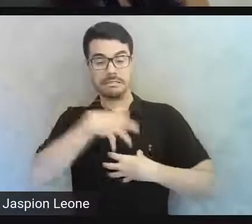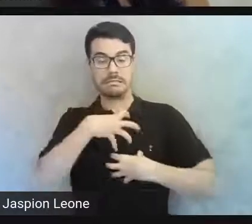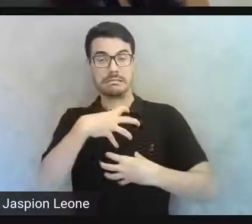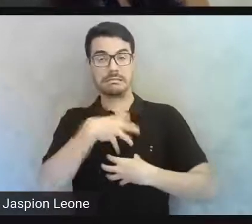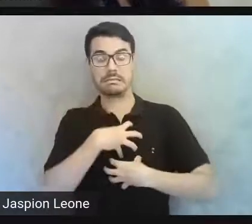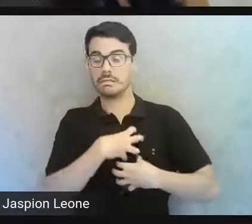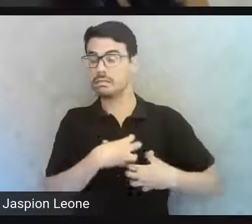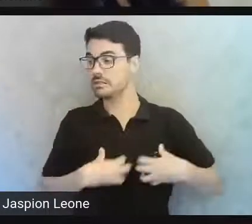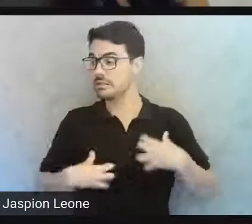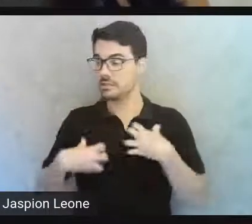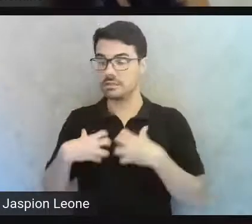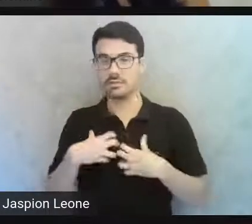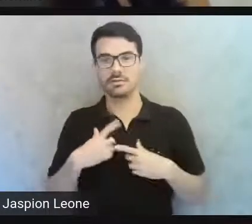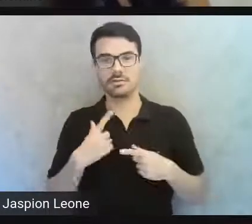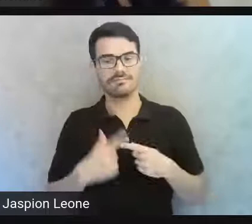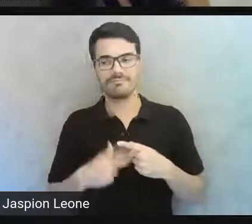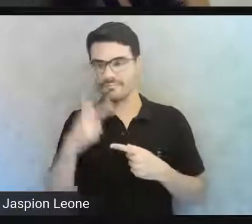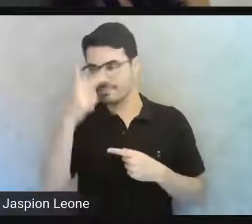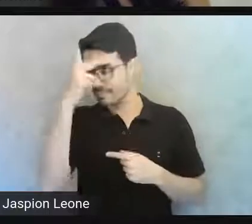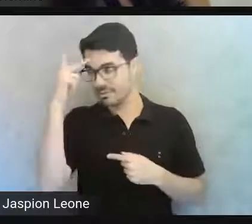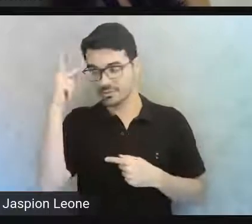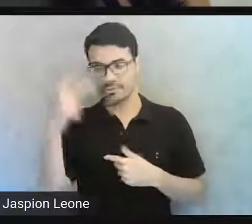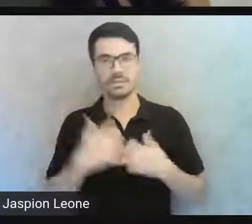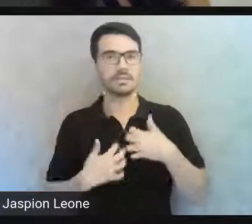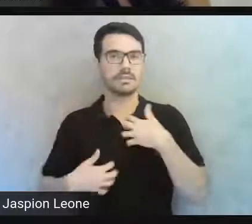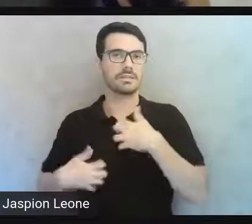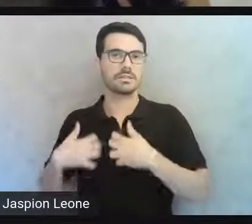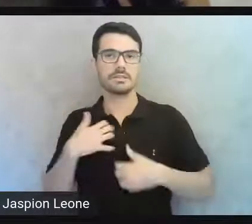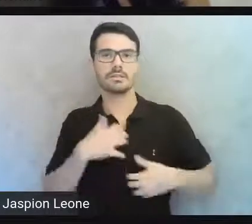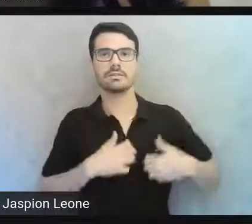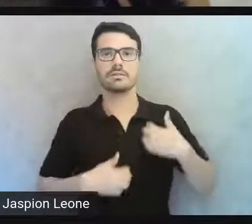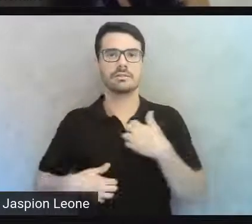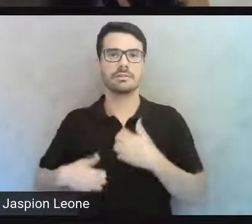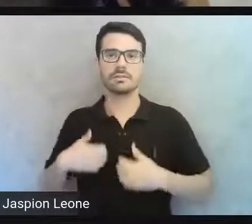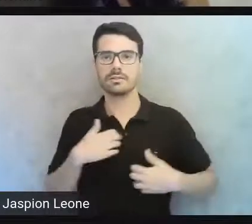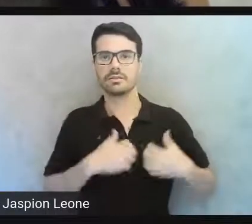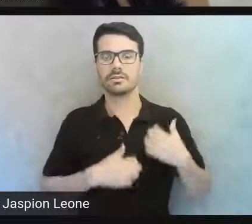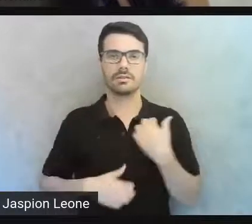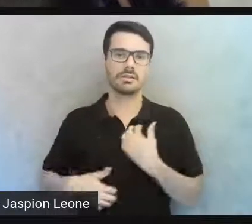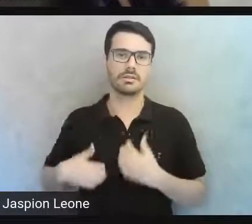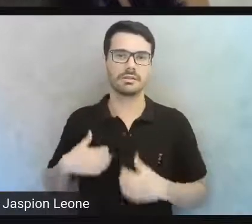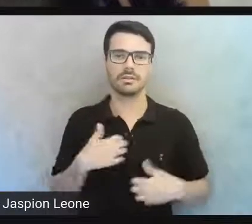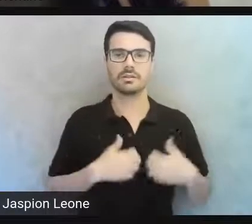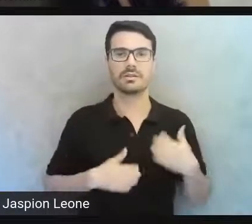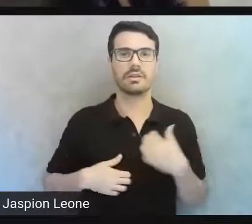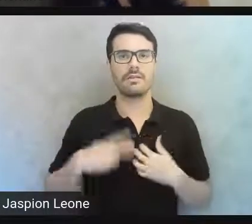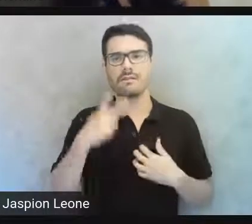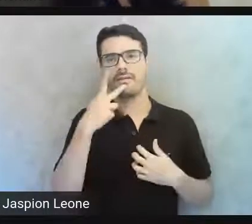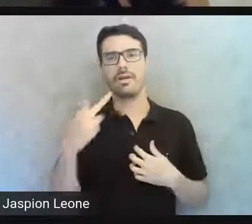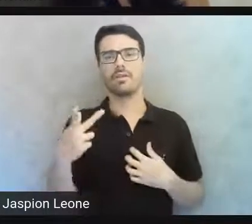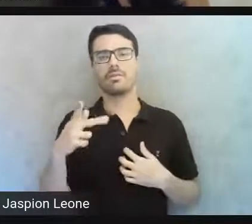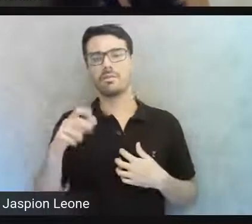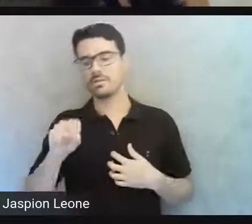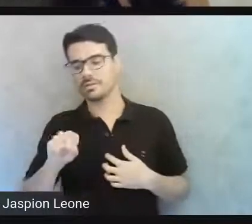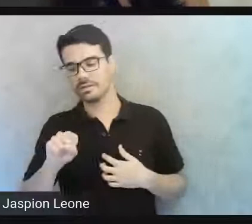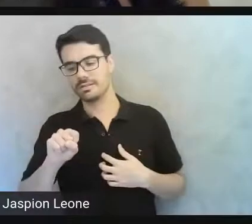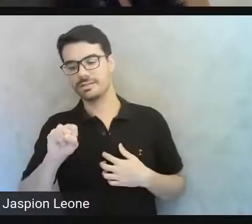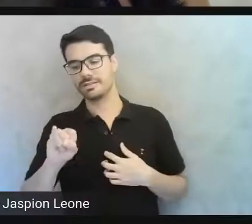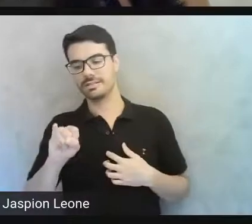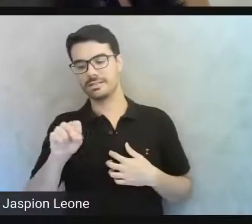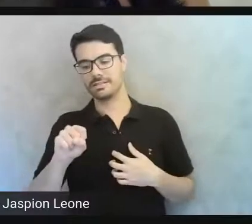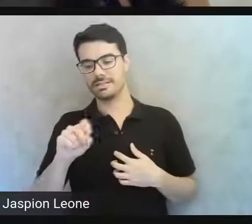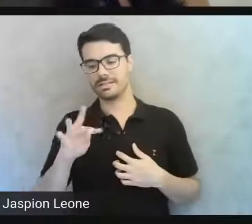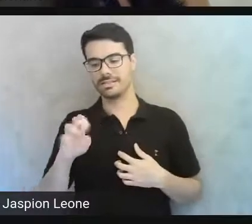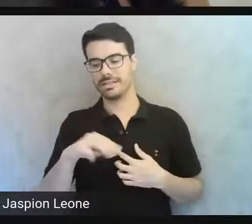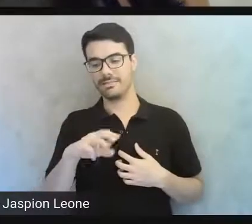não consegue absorver aquilo, né? Como eu disse, o sistema está sobrecarregado. Quando eu falo sistema, eu estou falando do nosso cérebro mesmo,